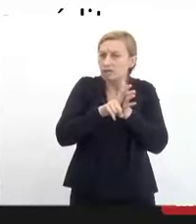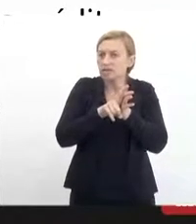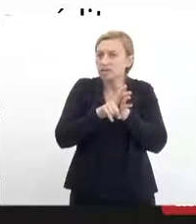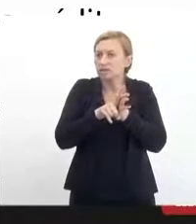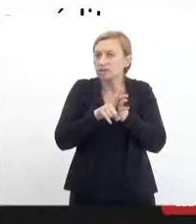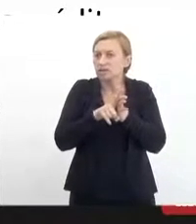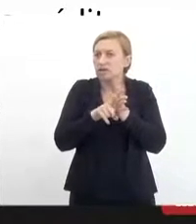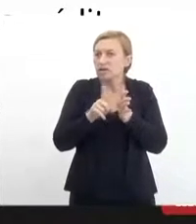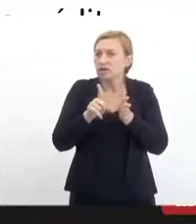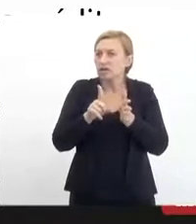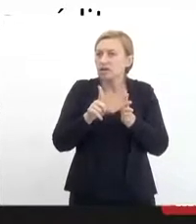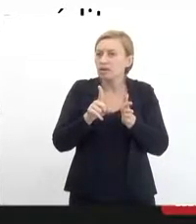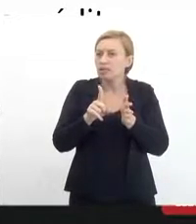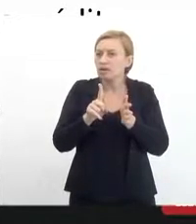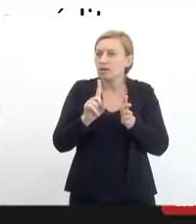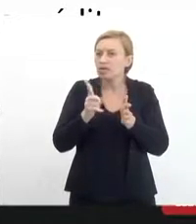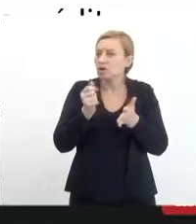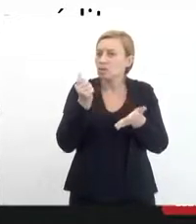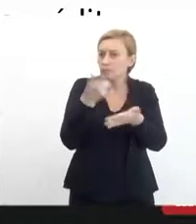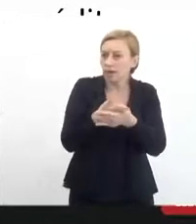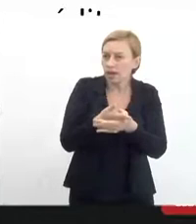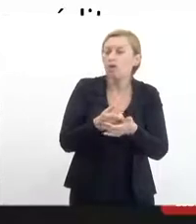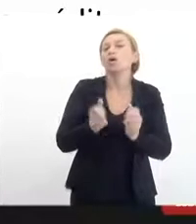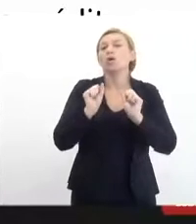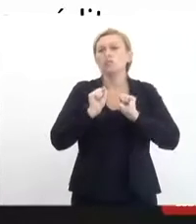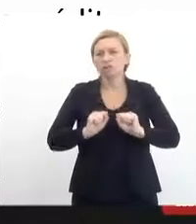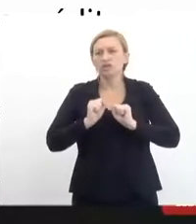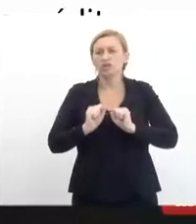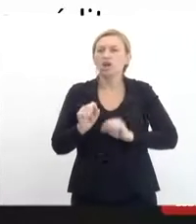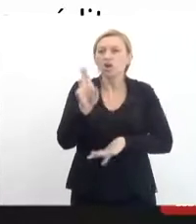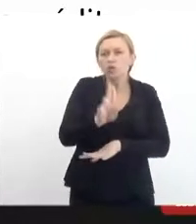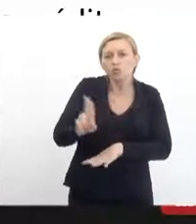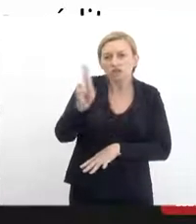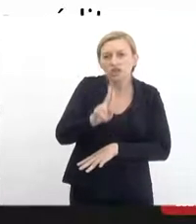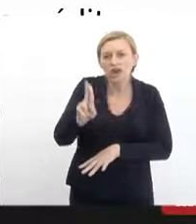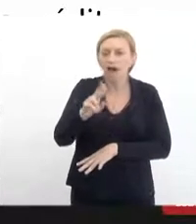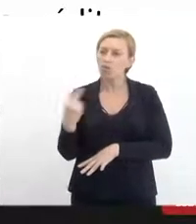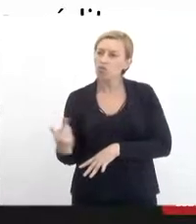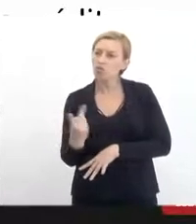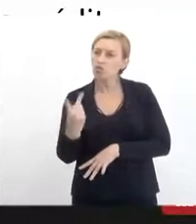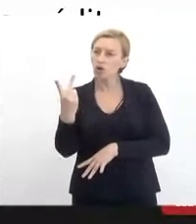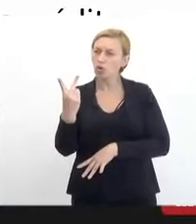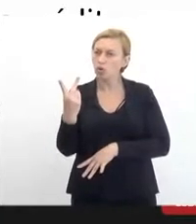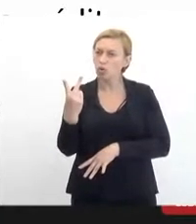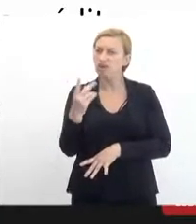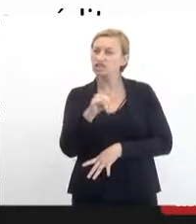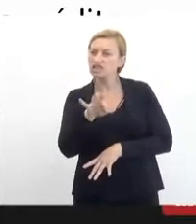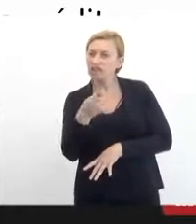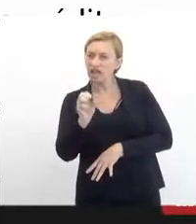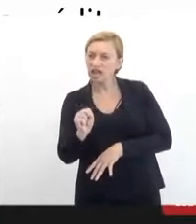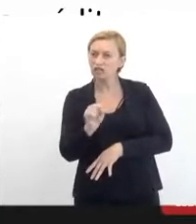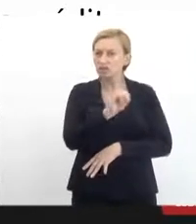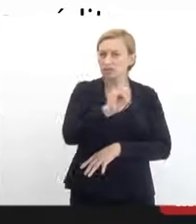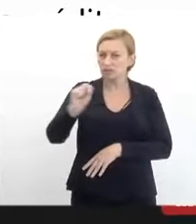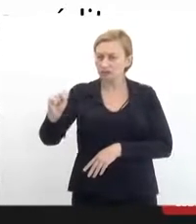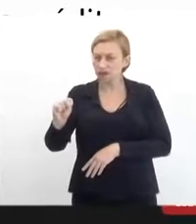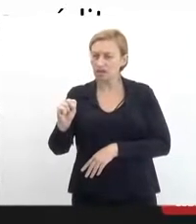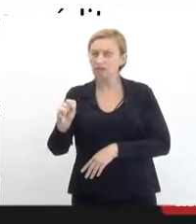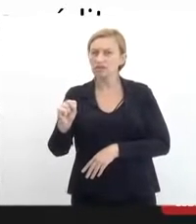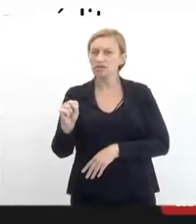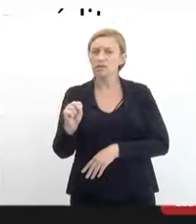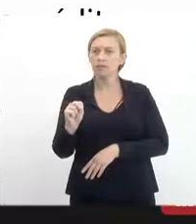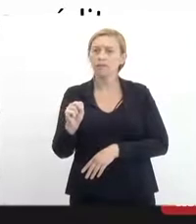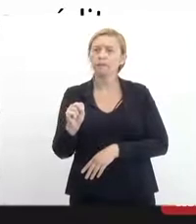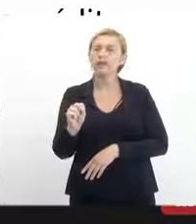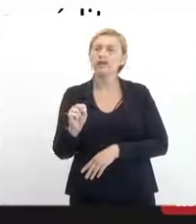dos ativos em relação. Então, ela poderia utilizar o valor desses créditos de ICMS